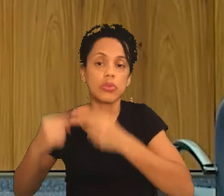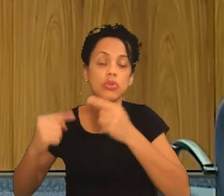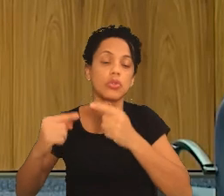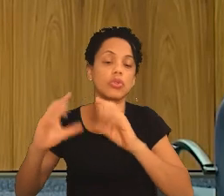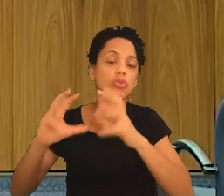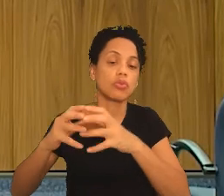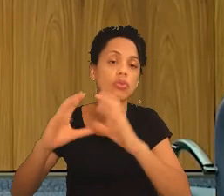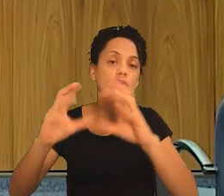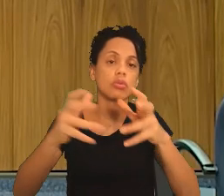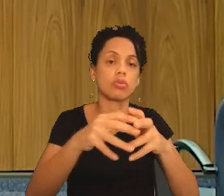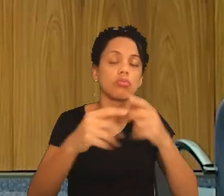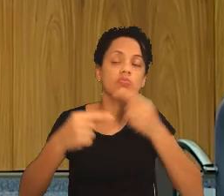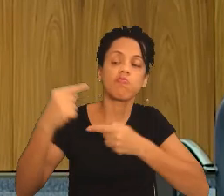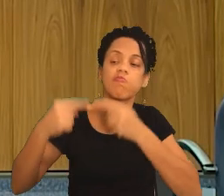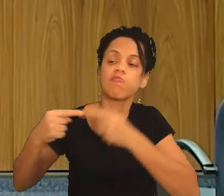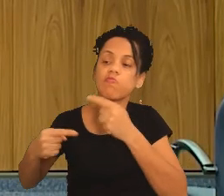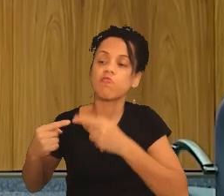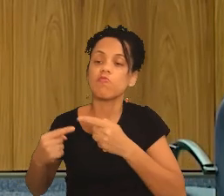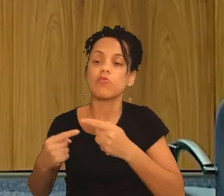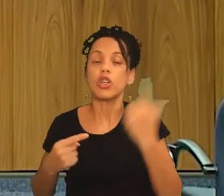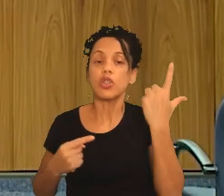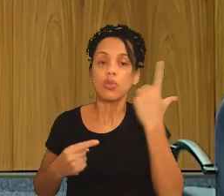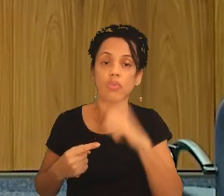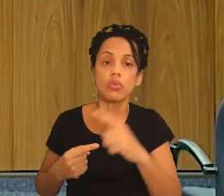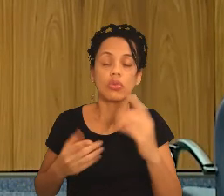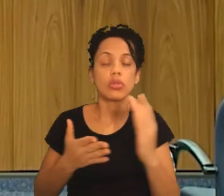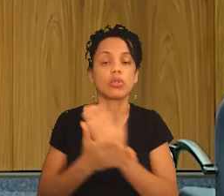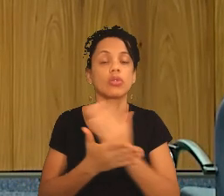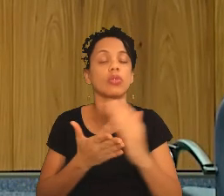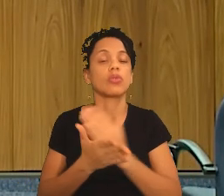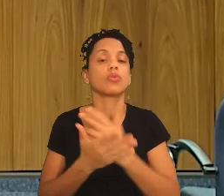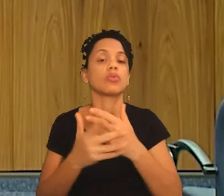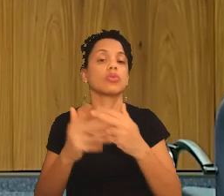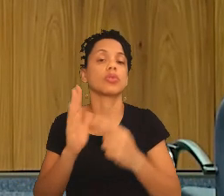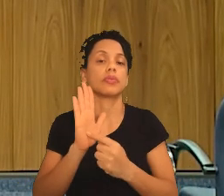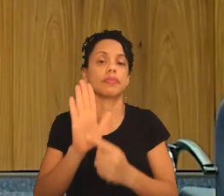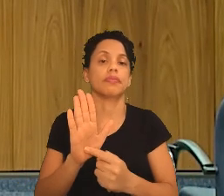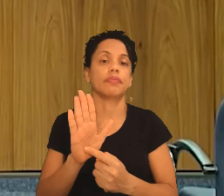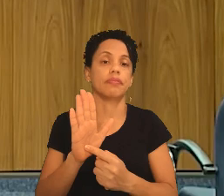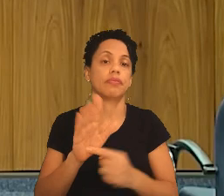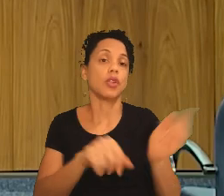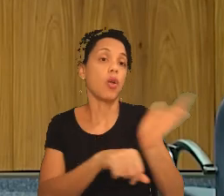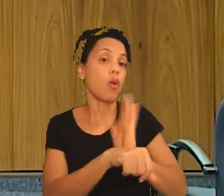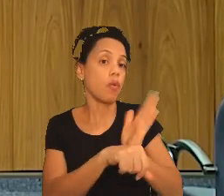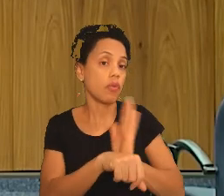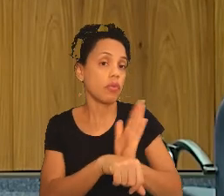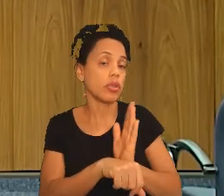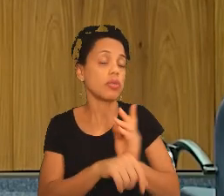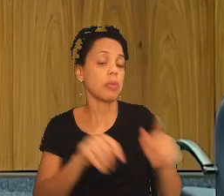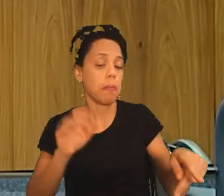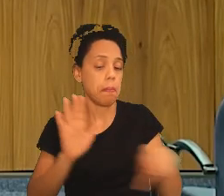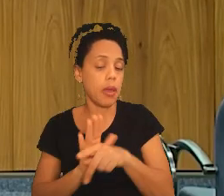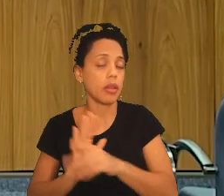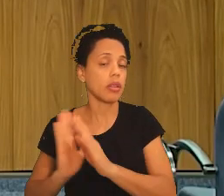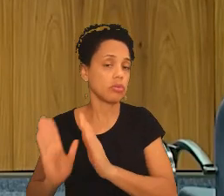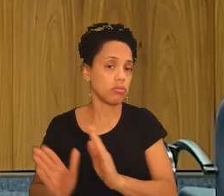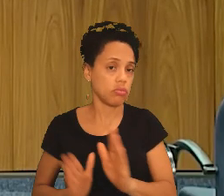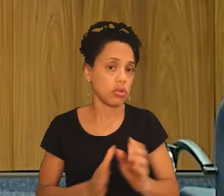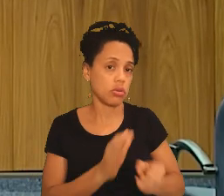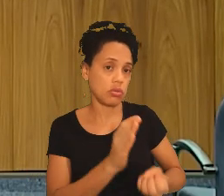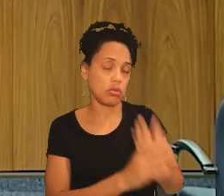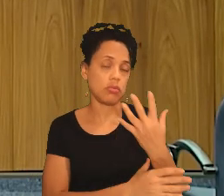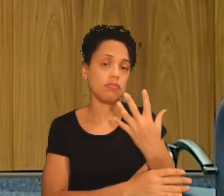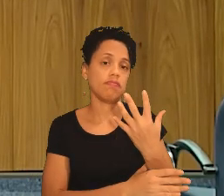colocar, né, para o sistema de justiça, que é tão calcado nessa racionalidade, como a gente pode trabalhar isso, discutindo com